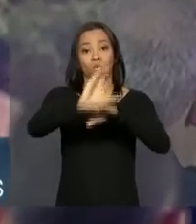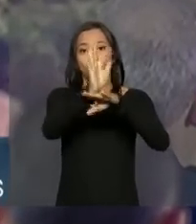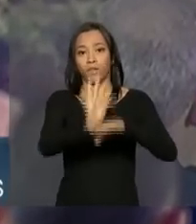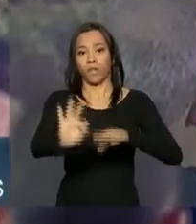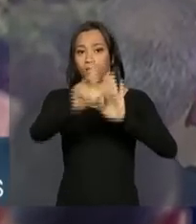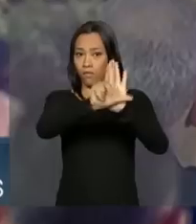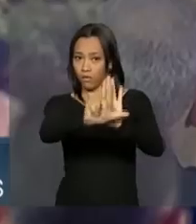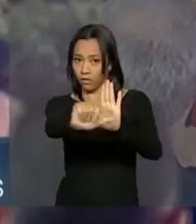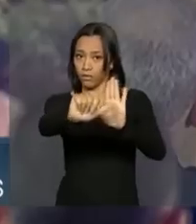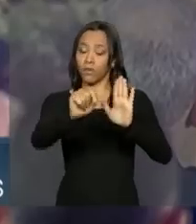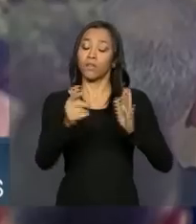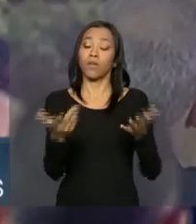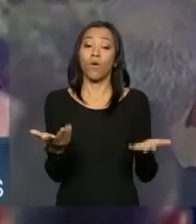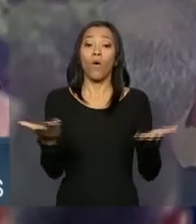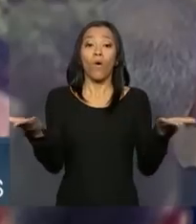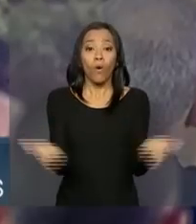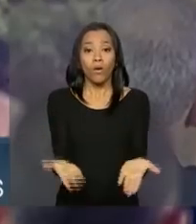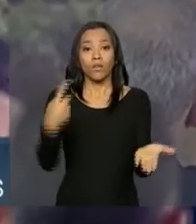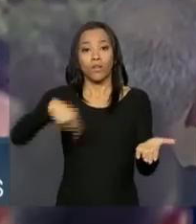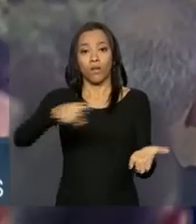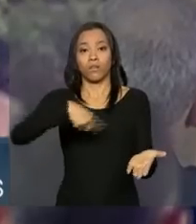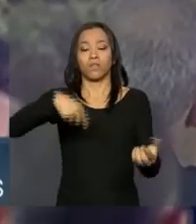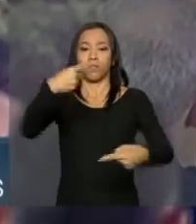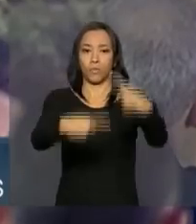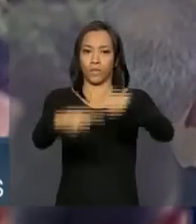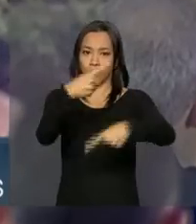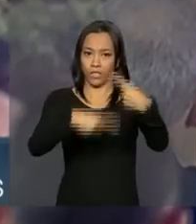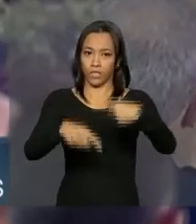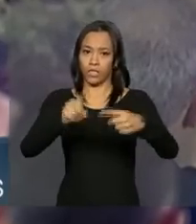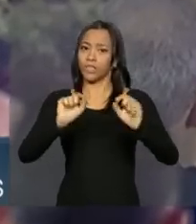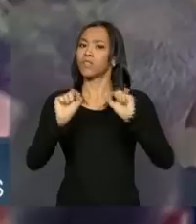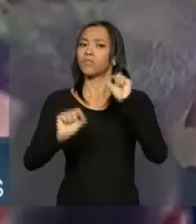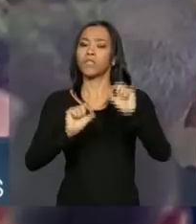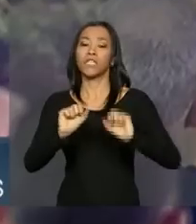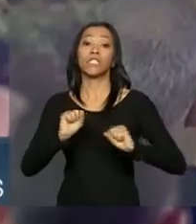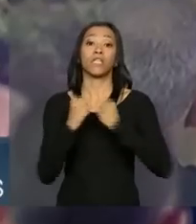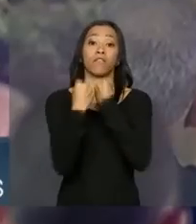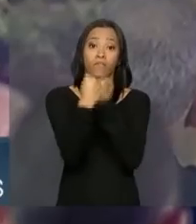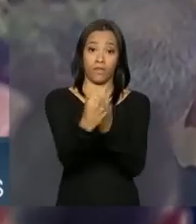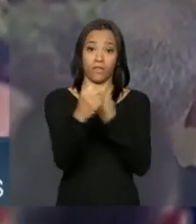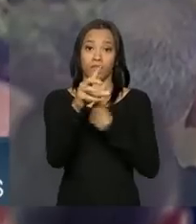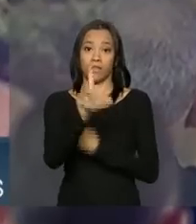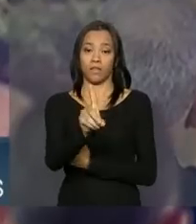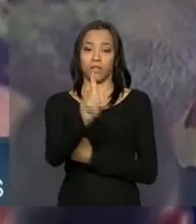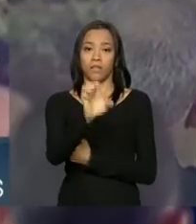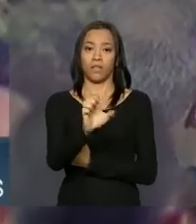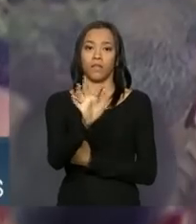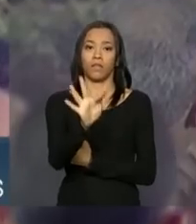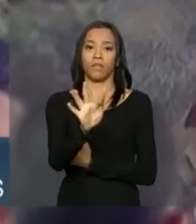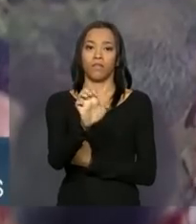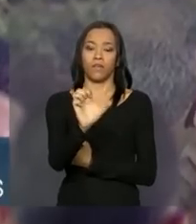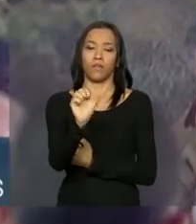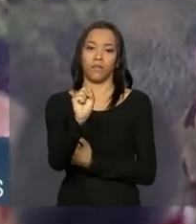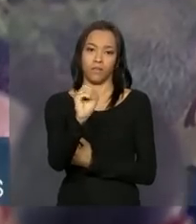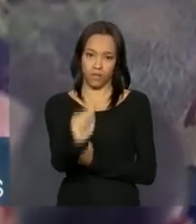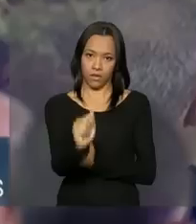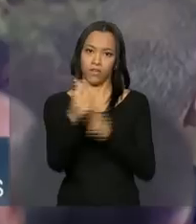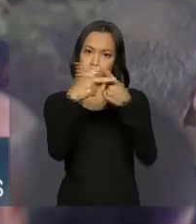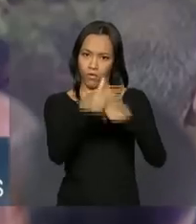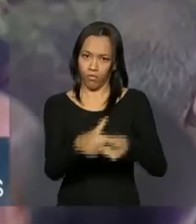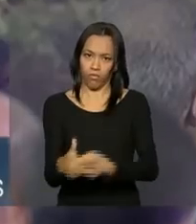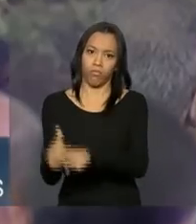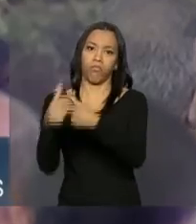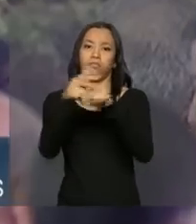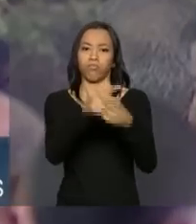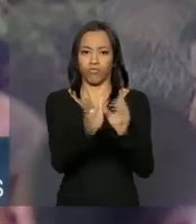Nossa Política Nacional de Defesa, formulada e constantemente atualizada,